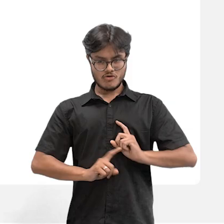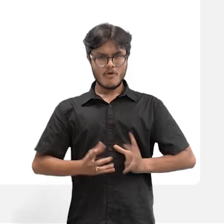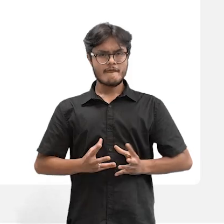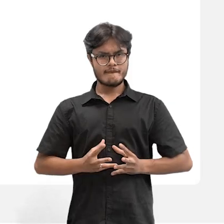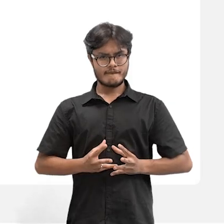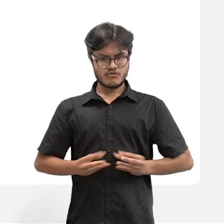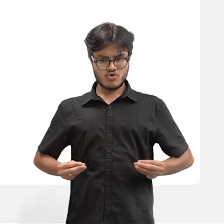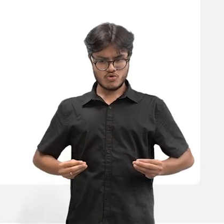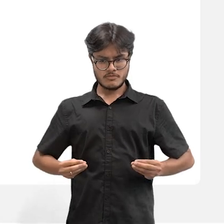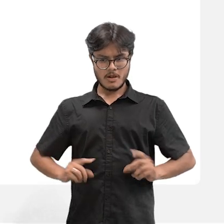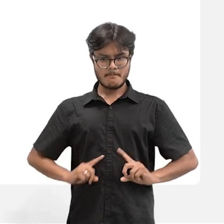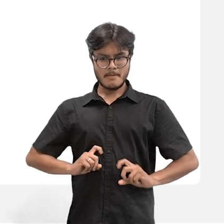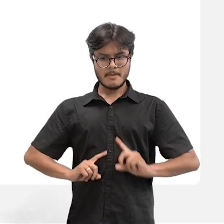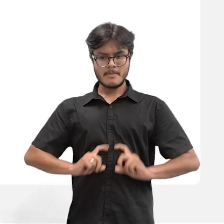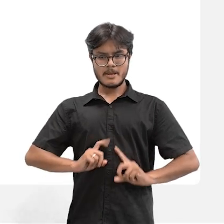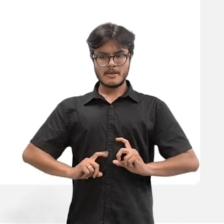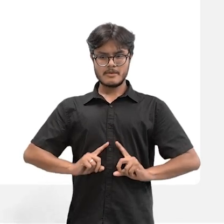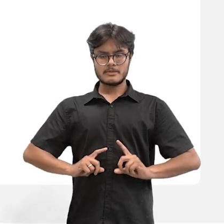o hospedeiro